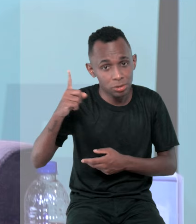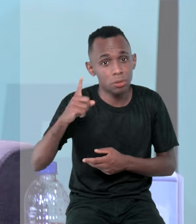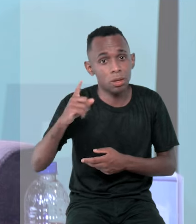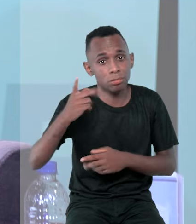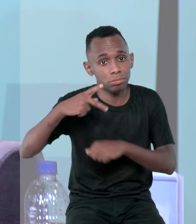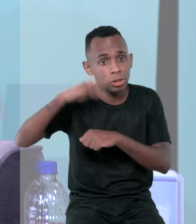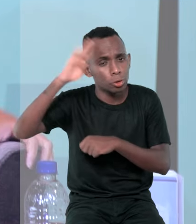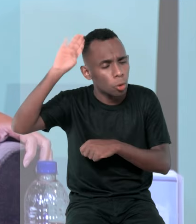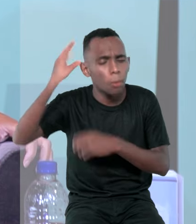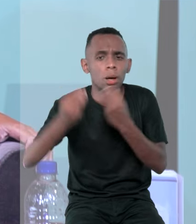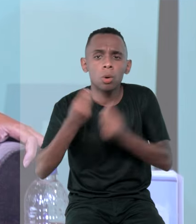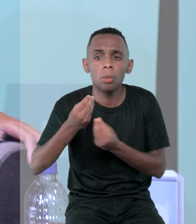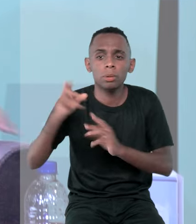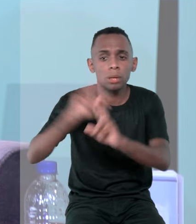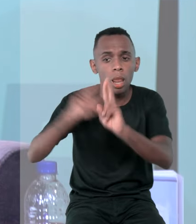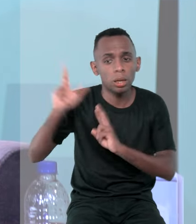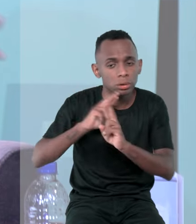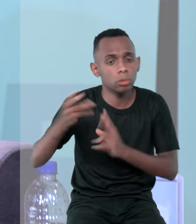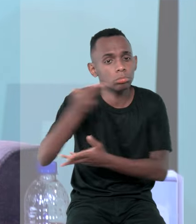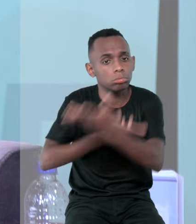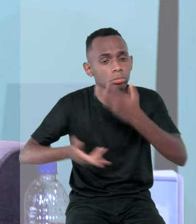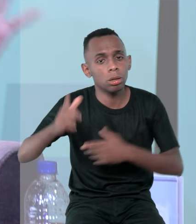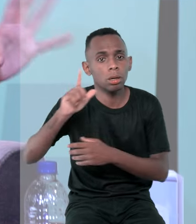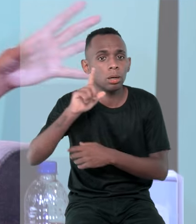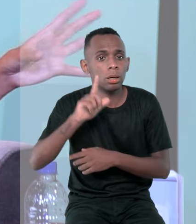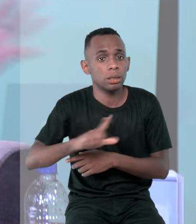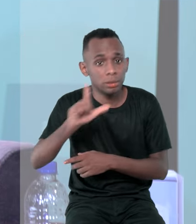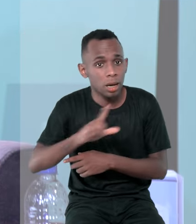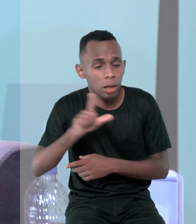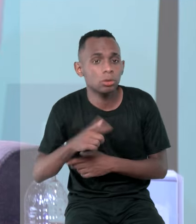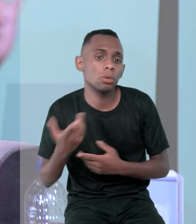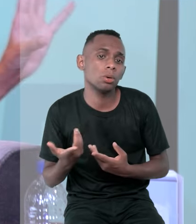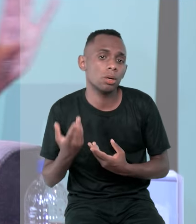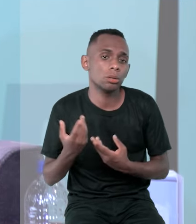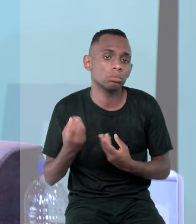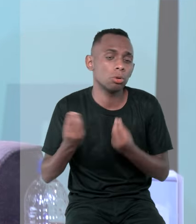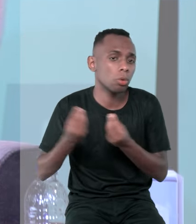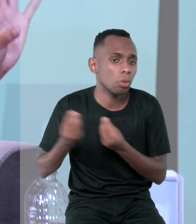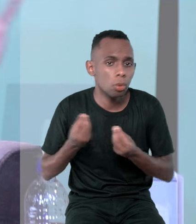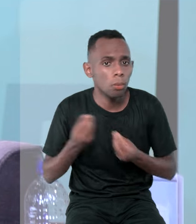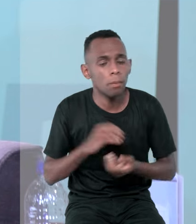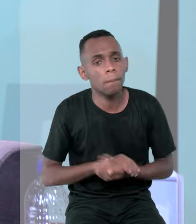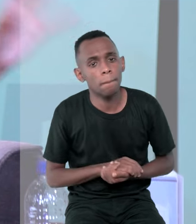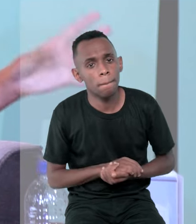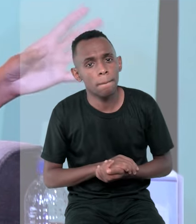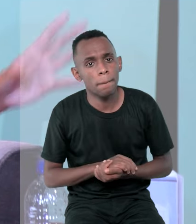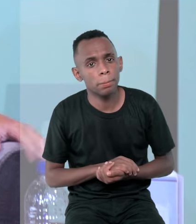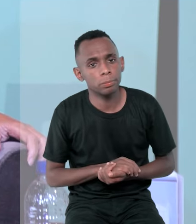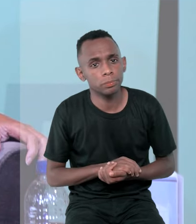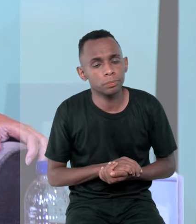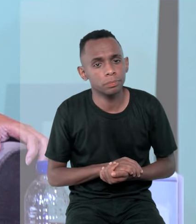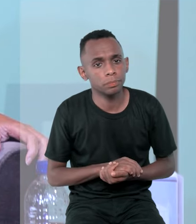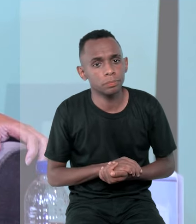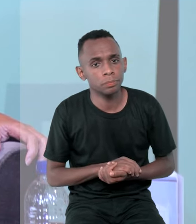como que é essa troca, né, dessa literatura negra em diáspora? Não sei se você usa esse conceito, pode pensar a